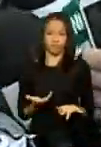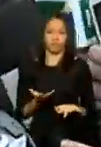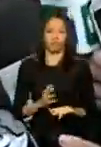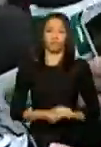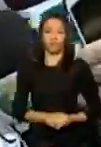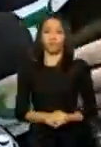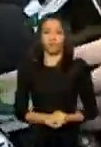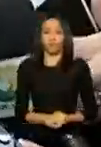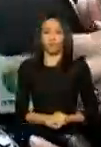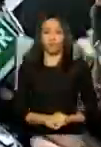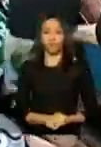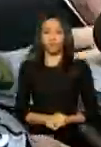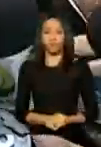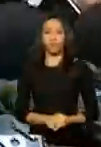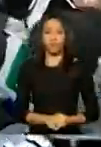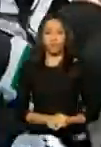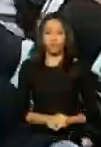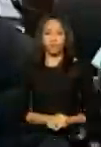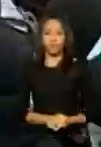é vocês.